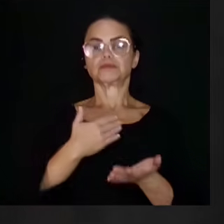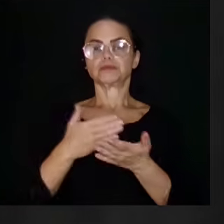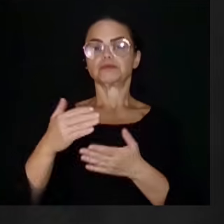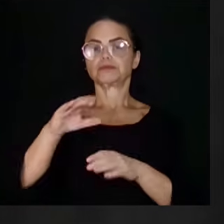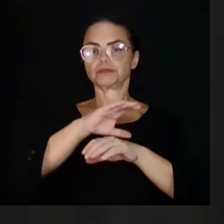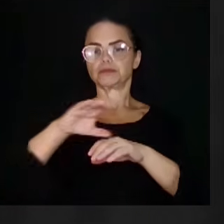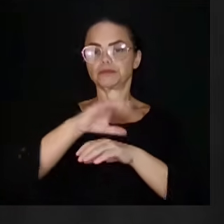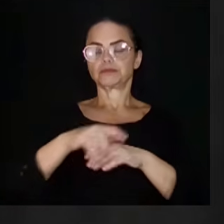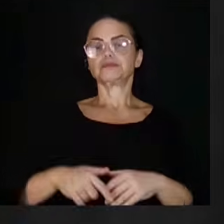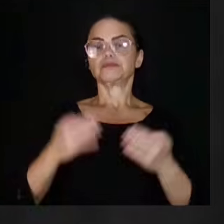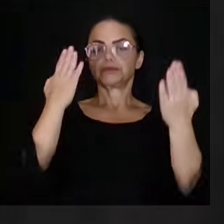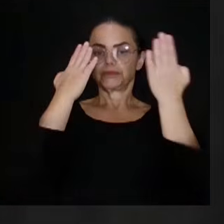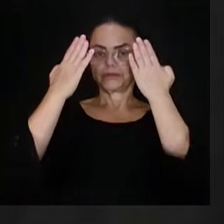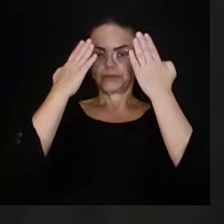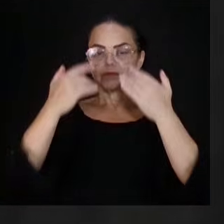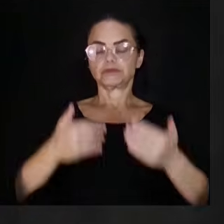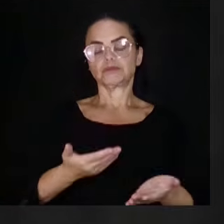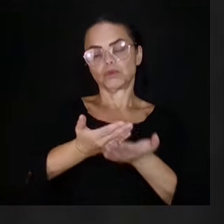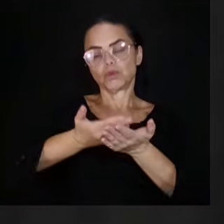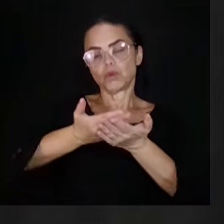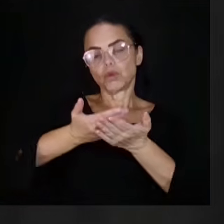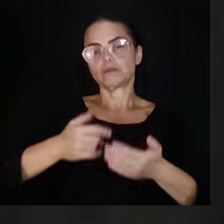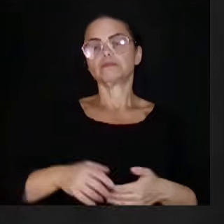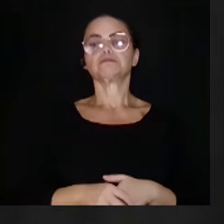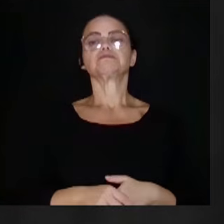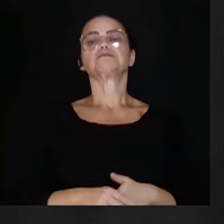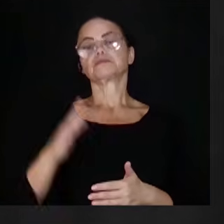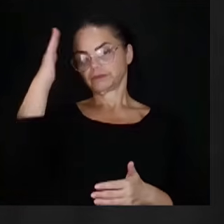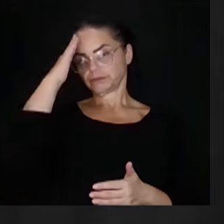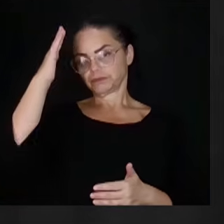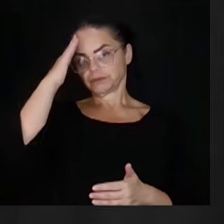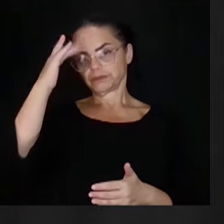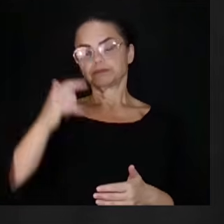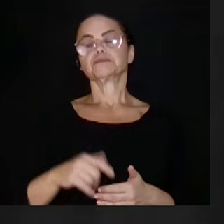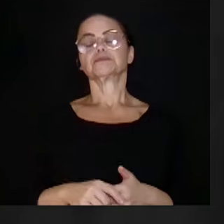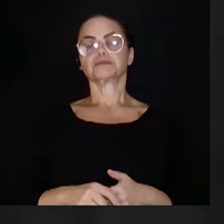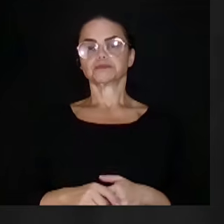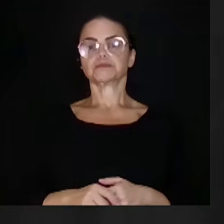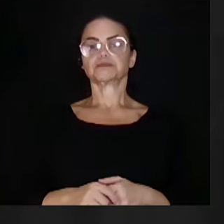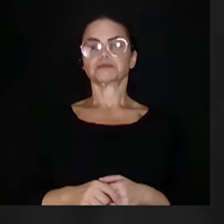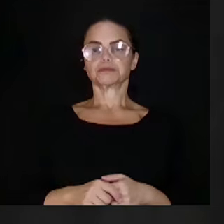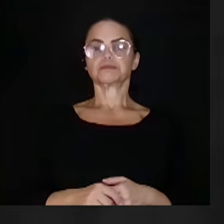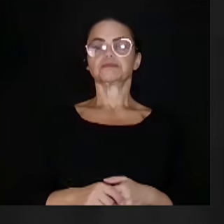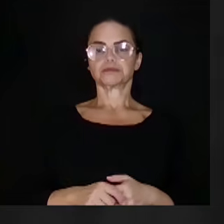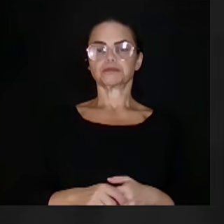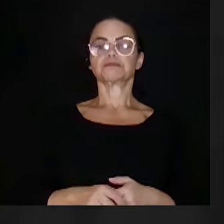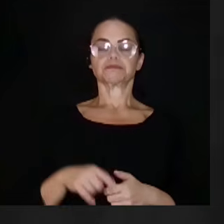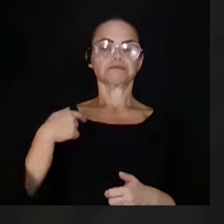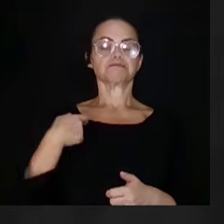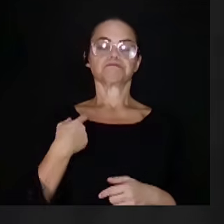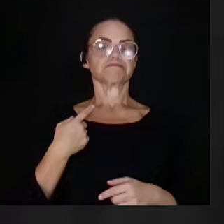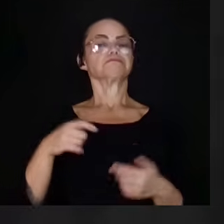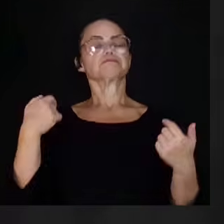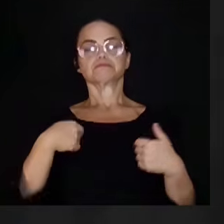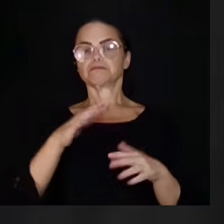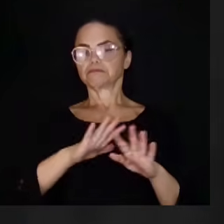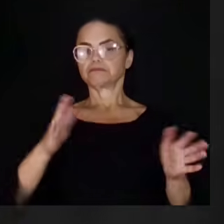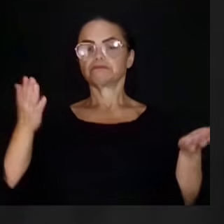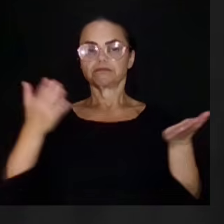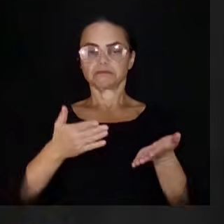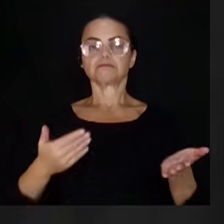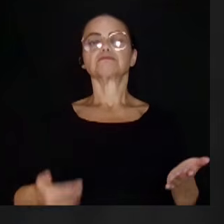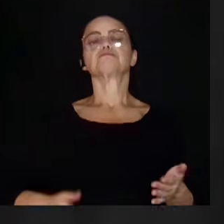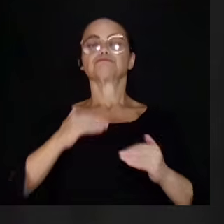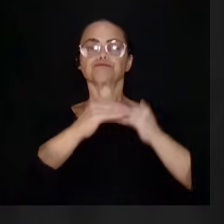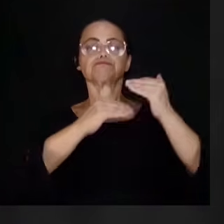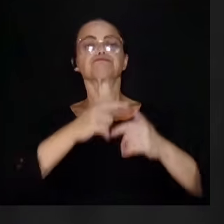psicologia, eu entendo que era isso, né? Falei, não foi, mas agora vai. E